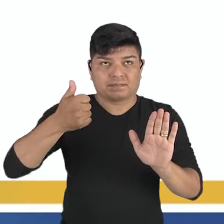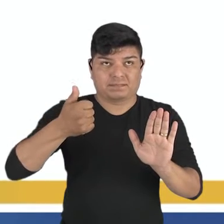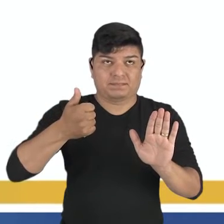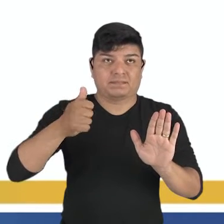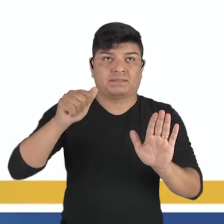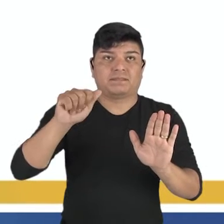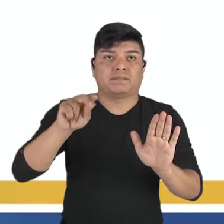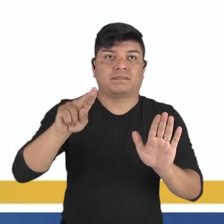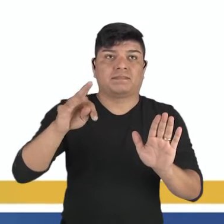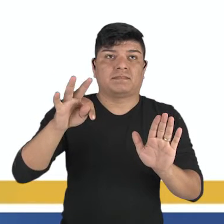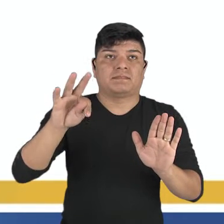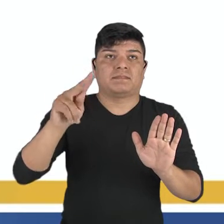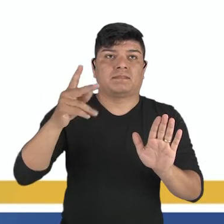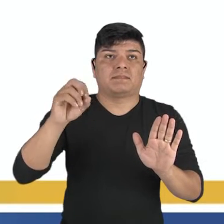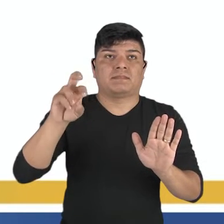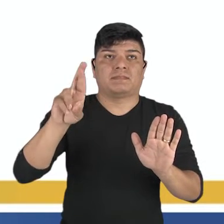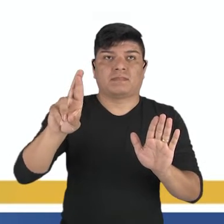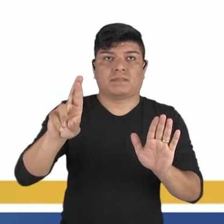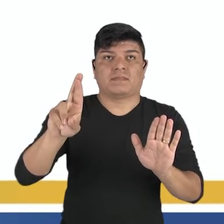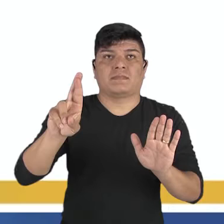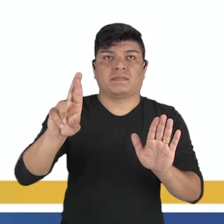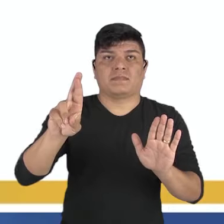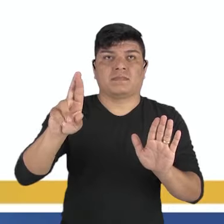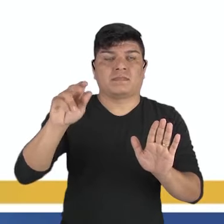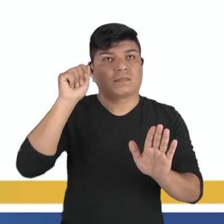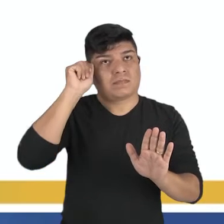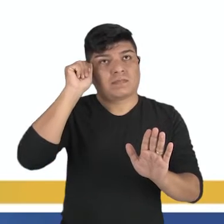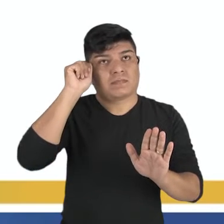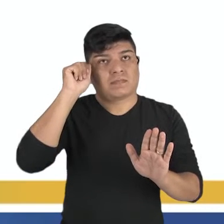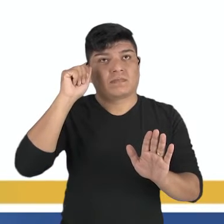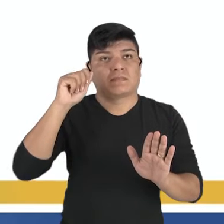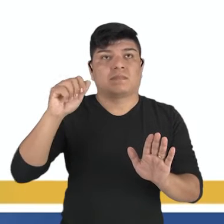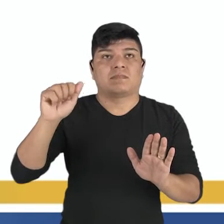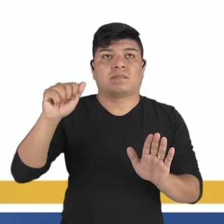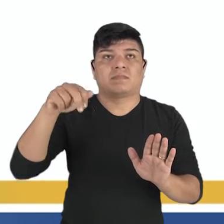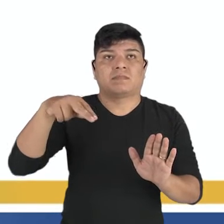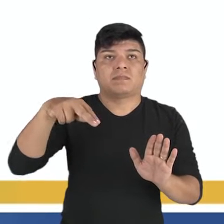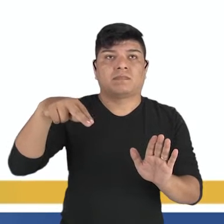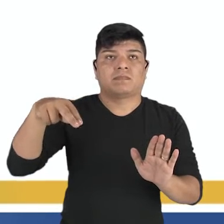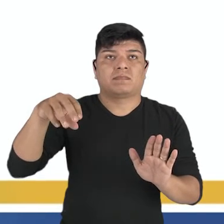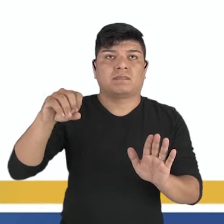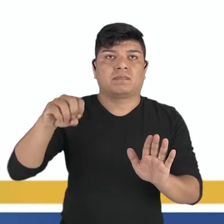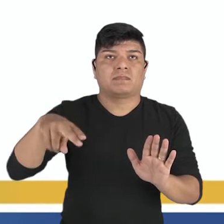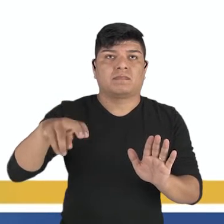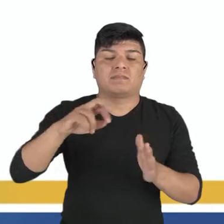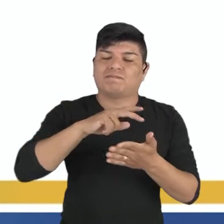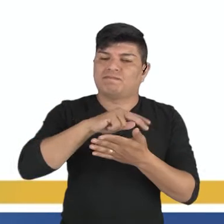palavra author, que significa autora, announced, publish,